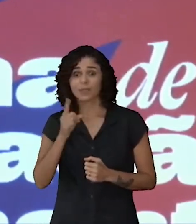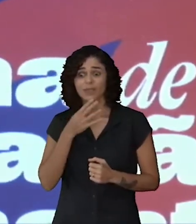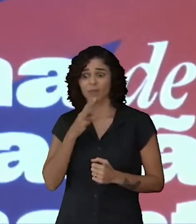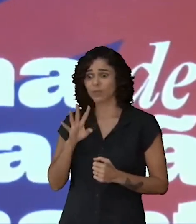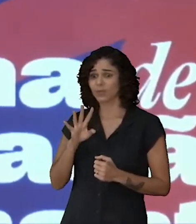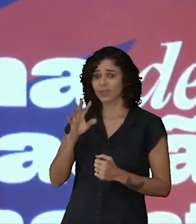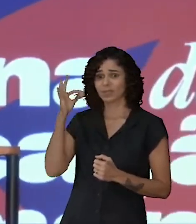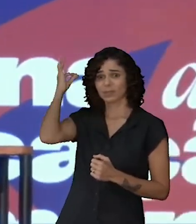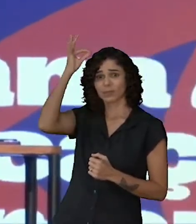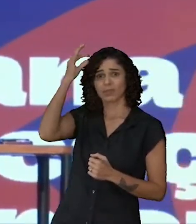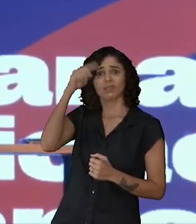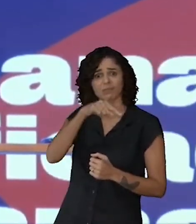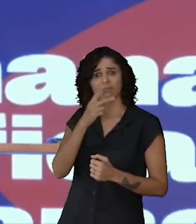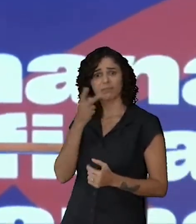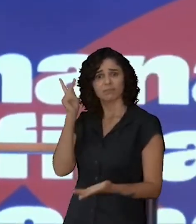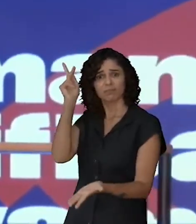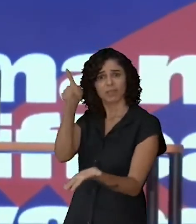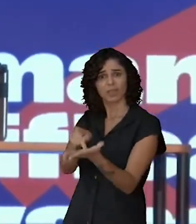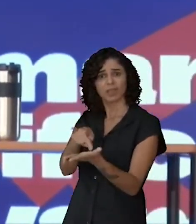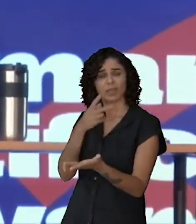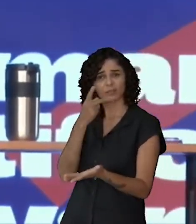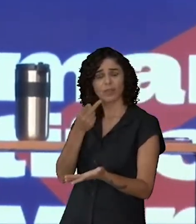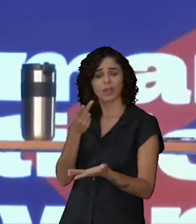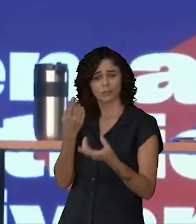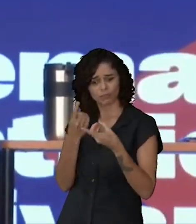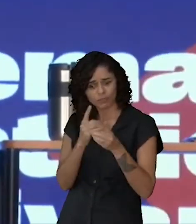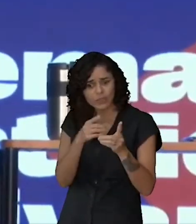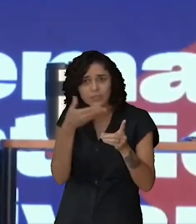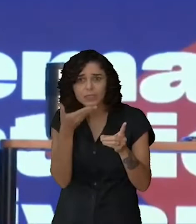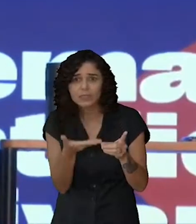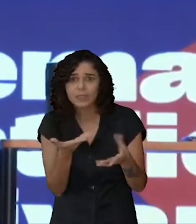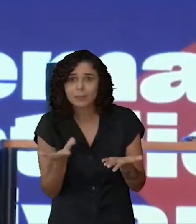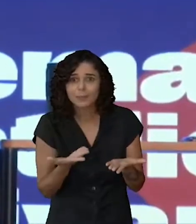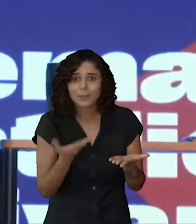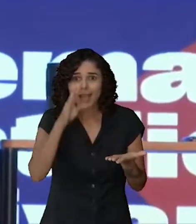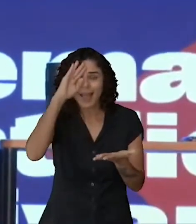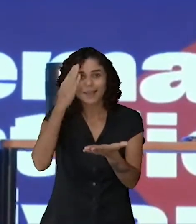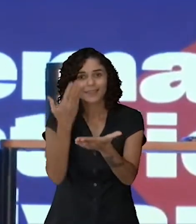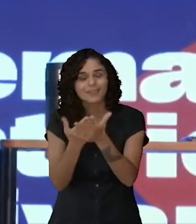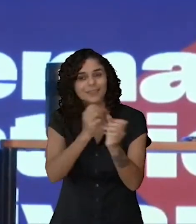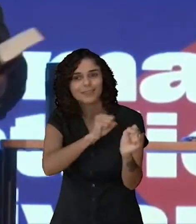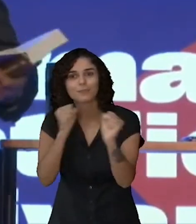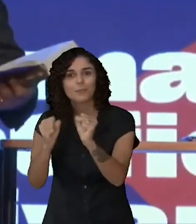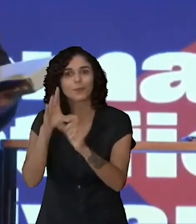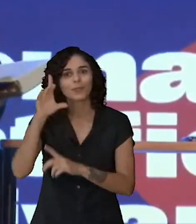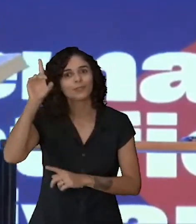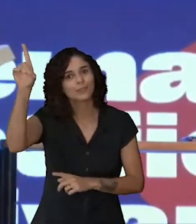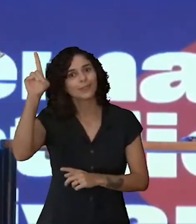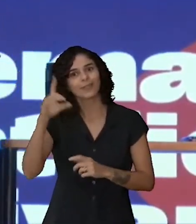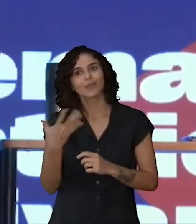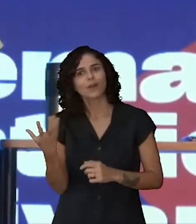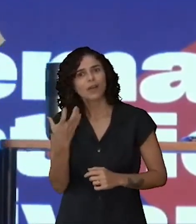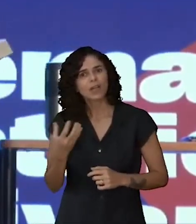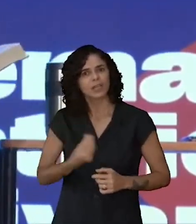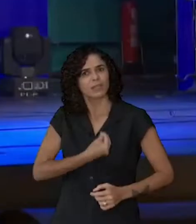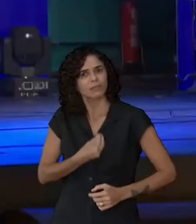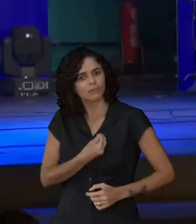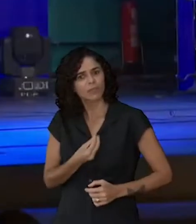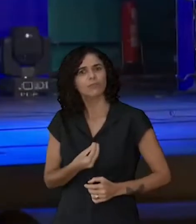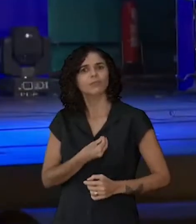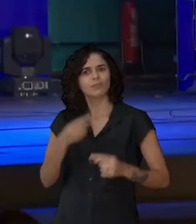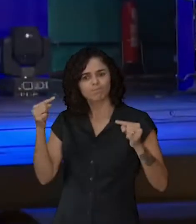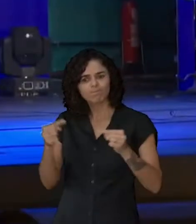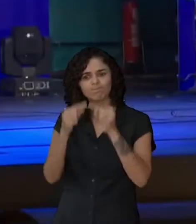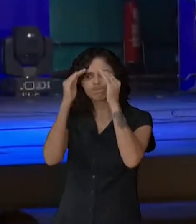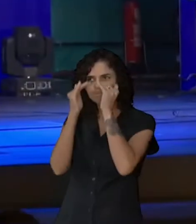eram sinceros, eles são chamados de discípulos, eles eram gente que cria no poder de Deus, que queria viver as coisas de